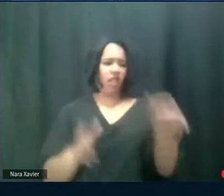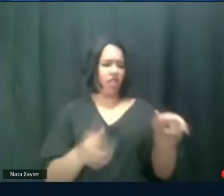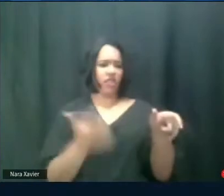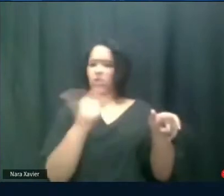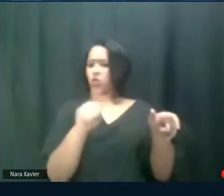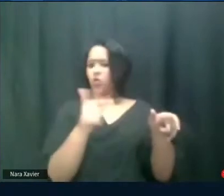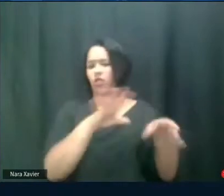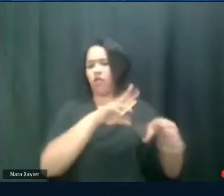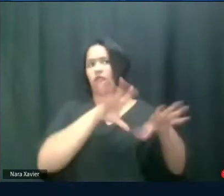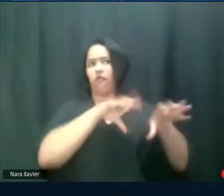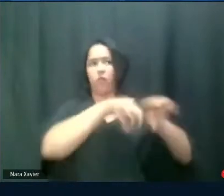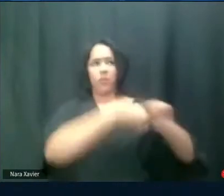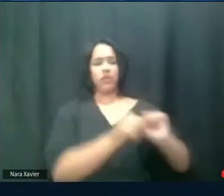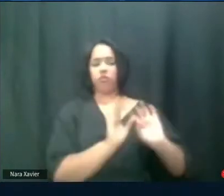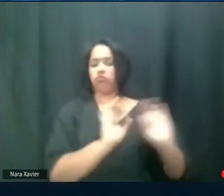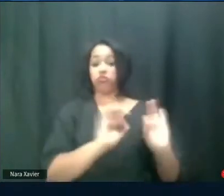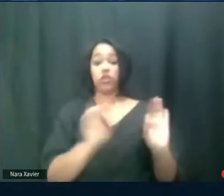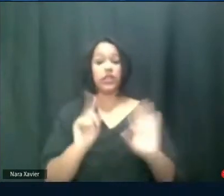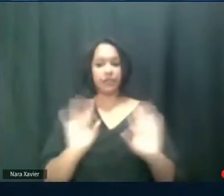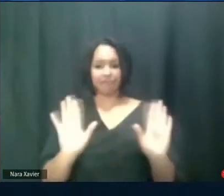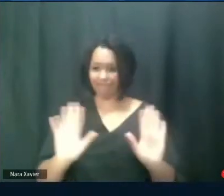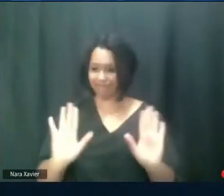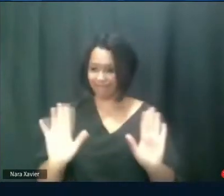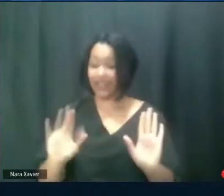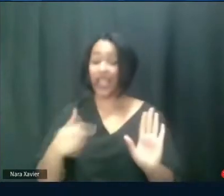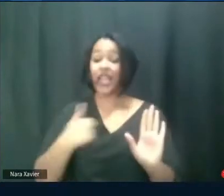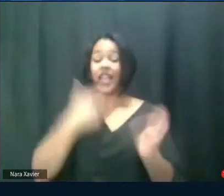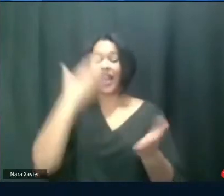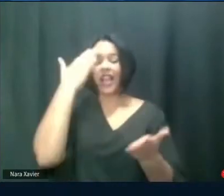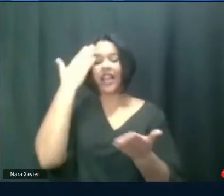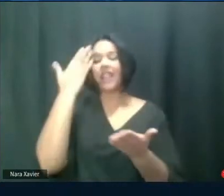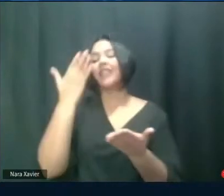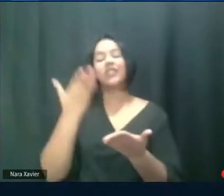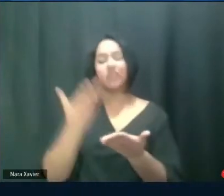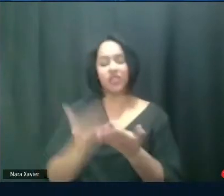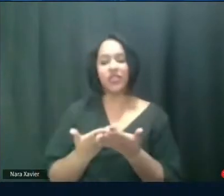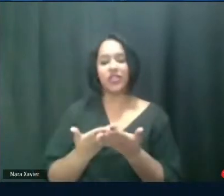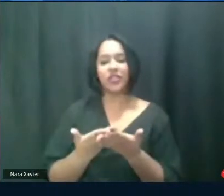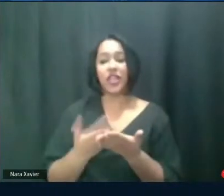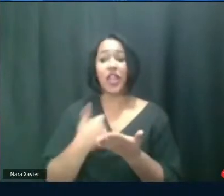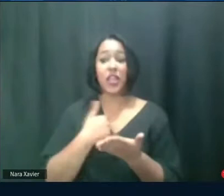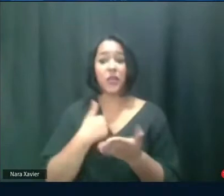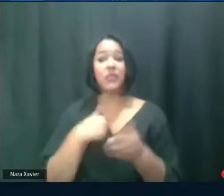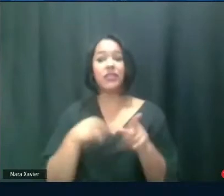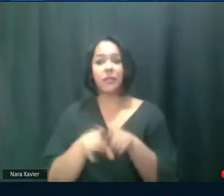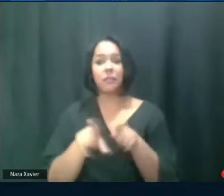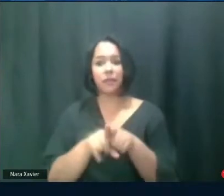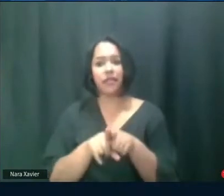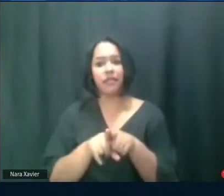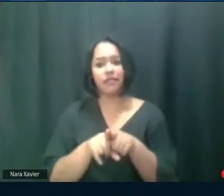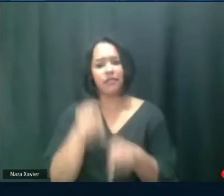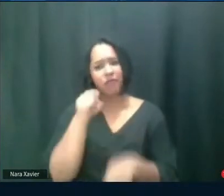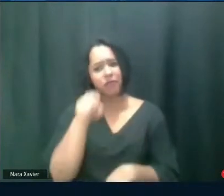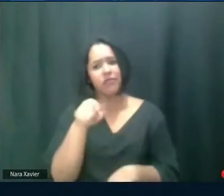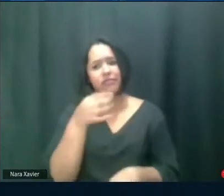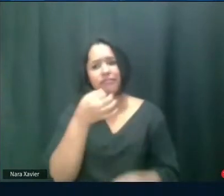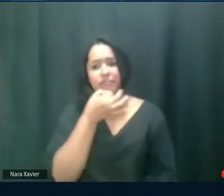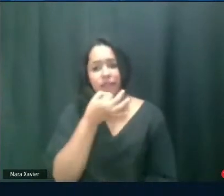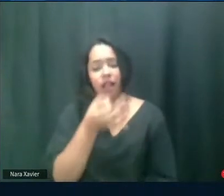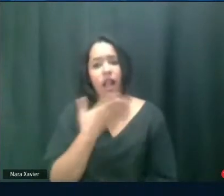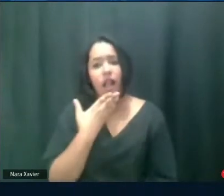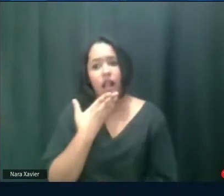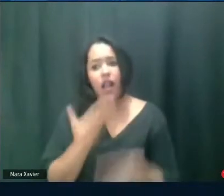um intérprete que esteja em formação, né? Eu acredito que até me chamou a atenção esse seu destaque, porque eu não